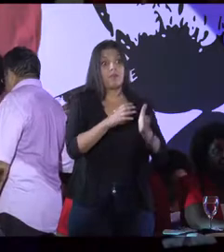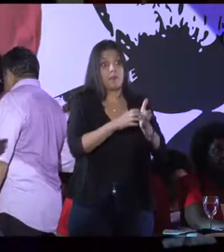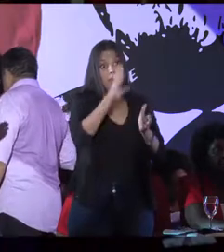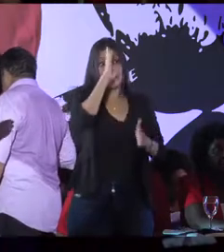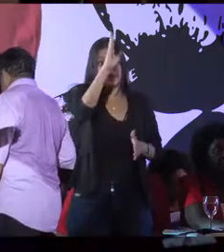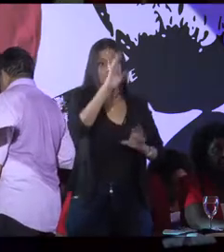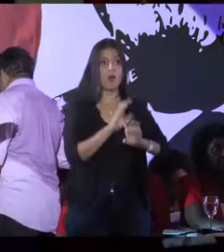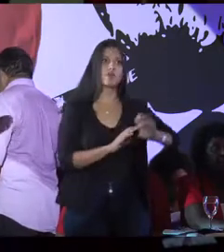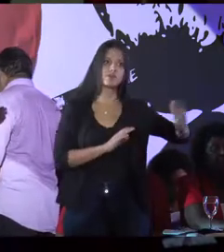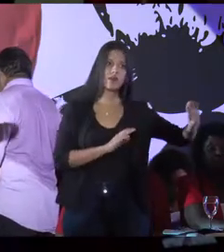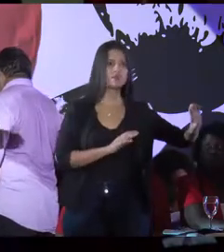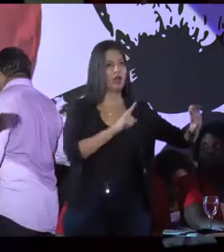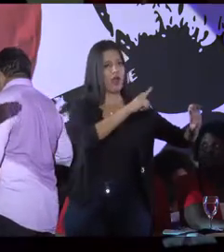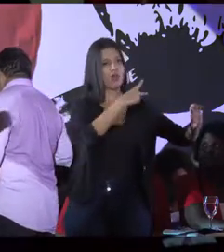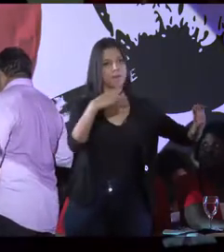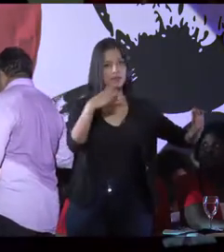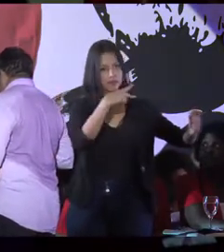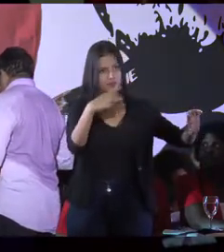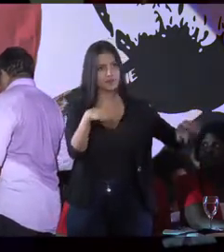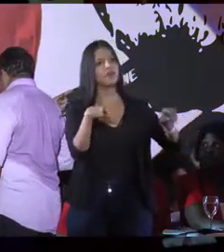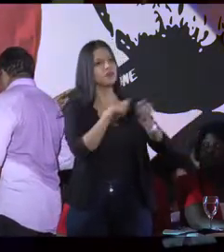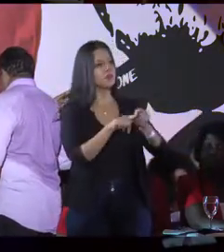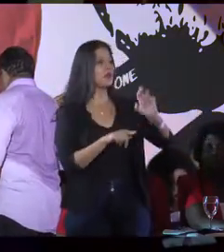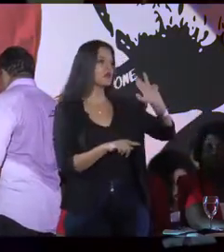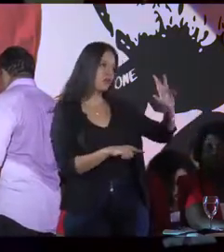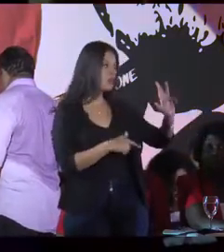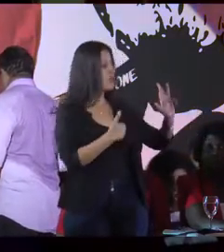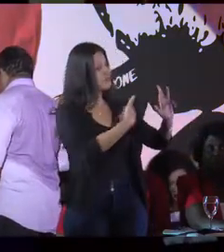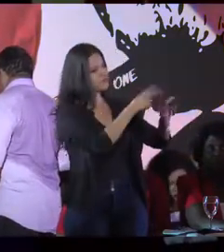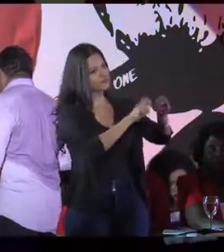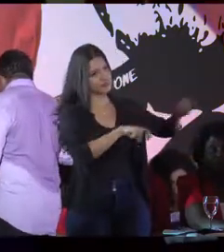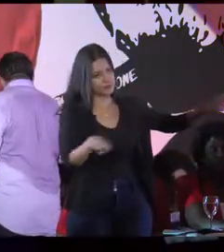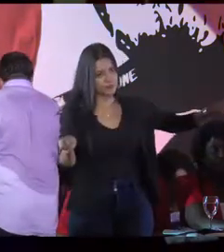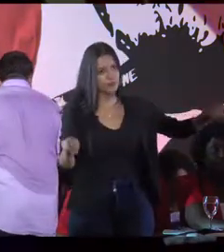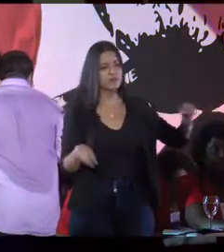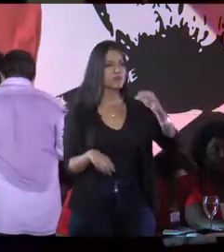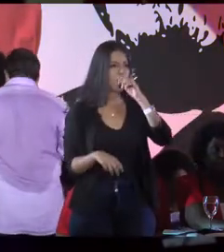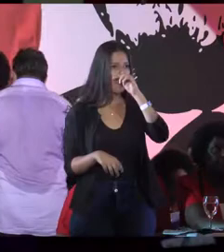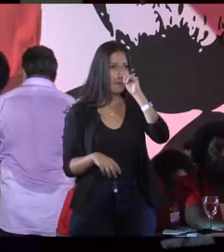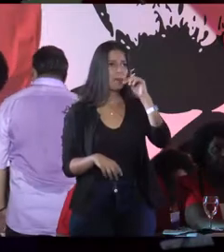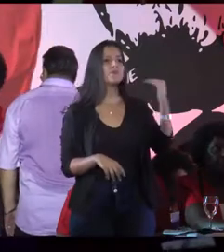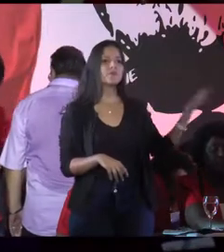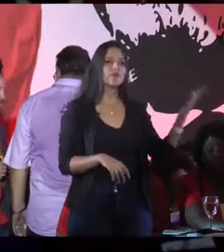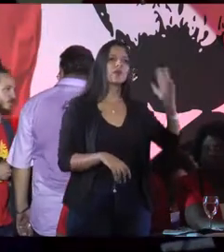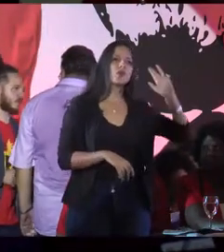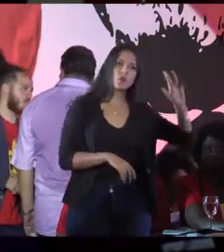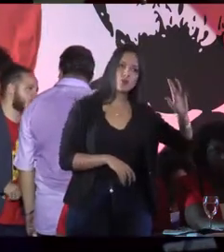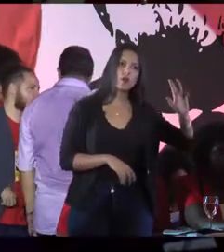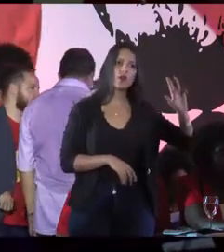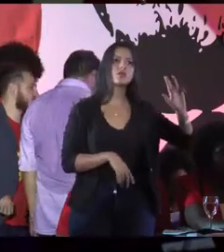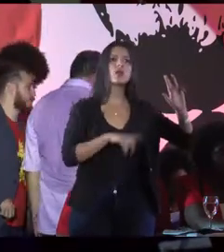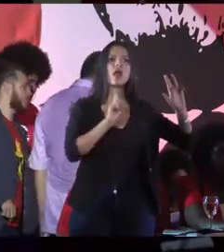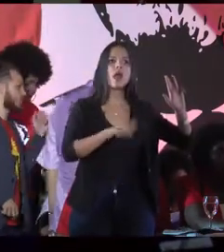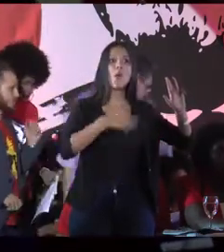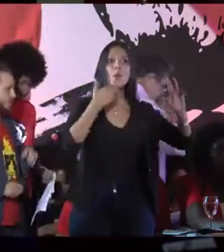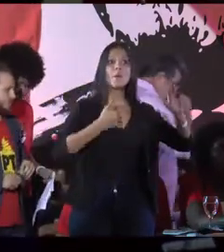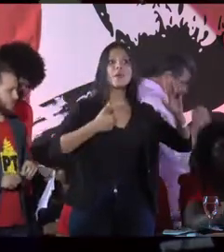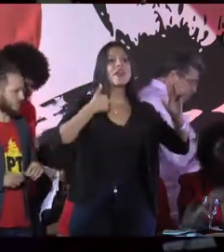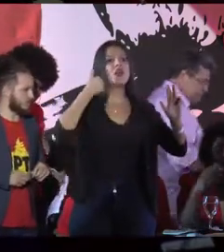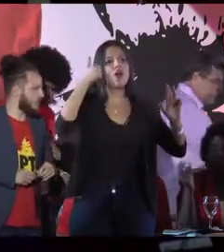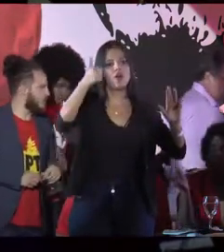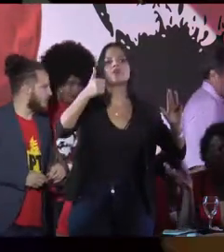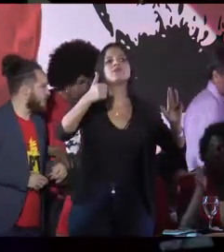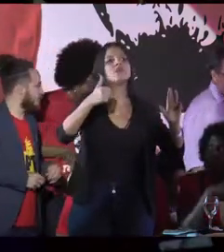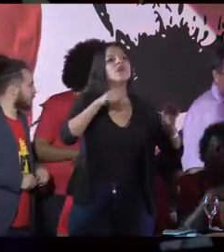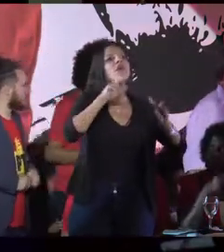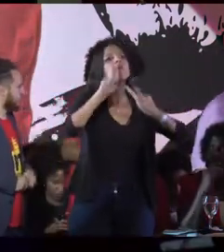a saudação a Lula, em nome de toda a mesa. Lula, que é o maior e melhor intérprete da alma e dos